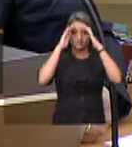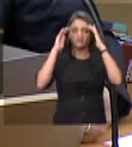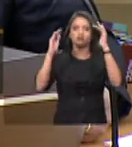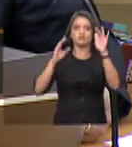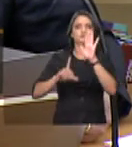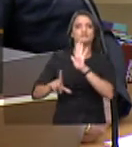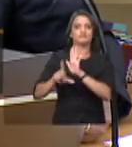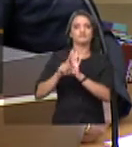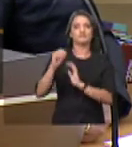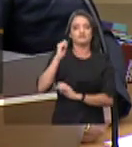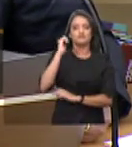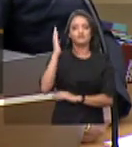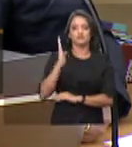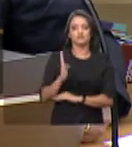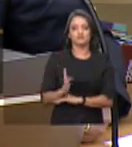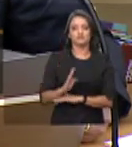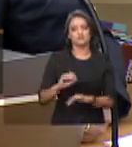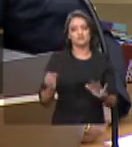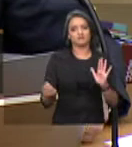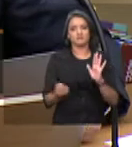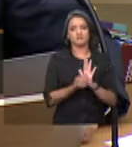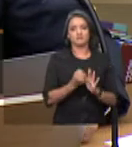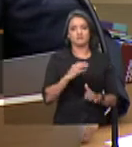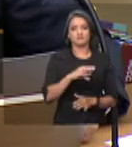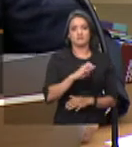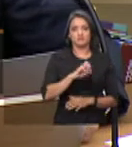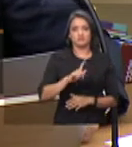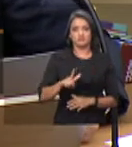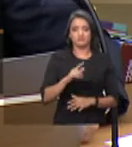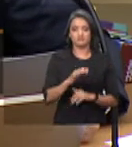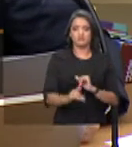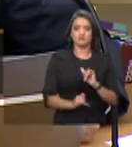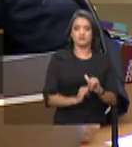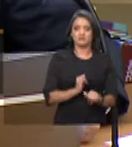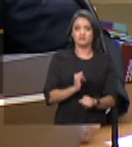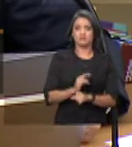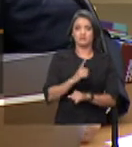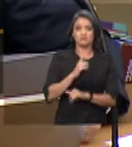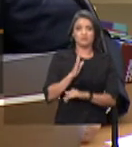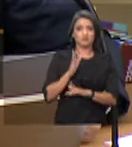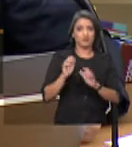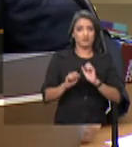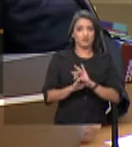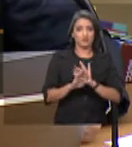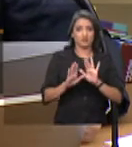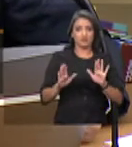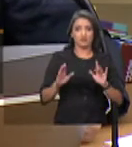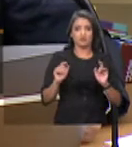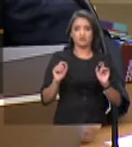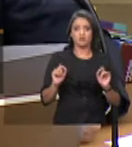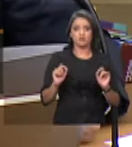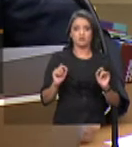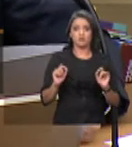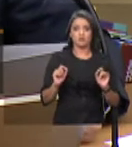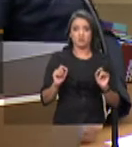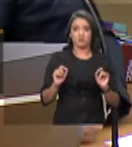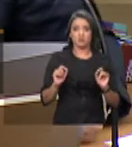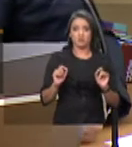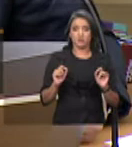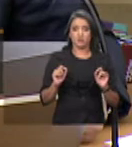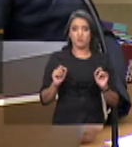legislação brasileira e o Marco civil da internet é expresso ao atribuir